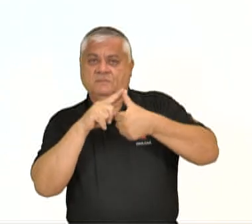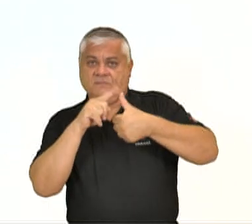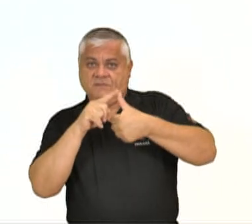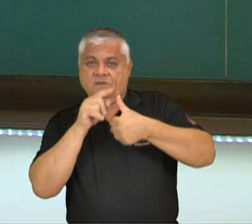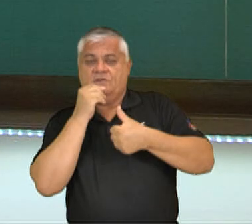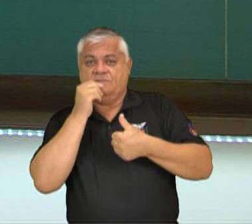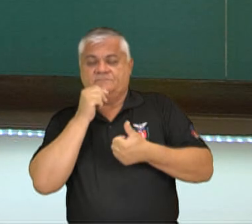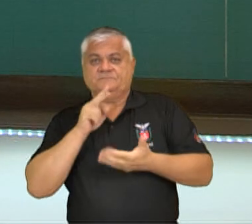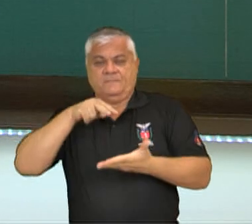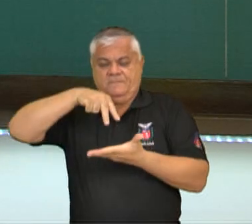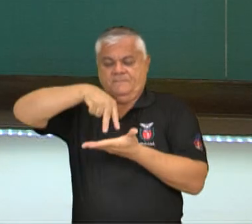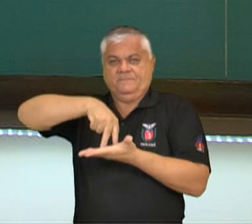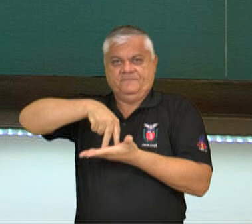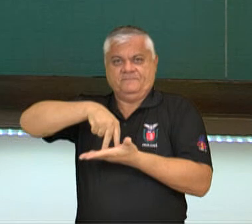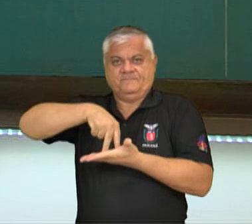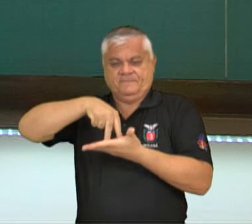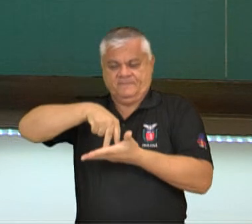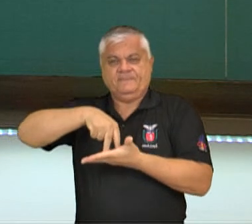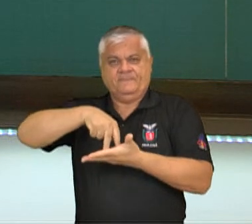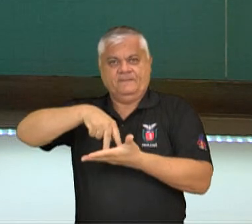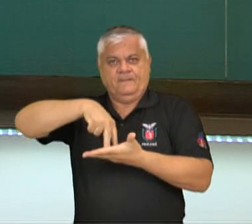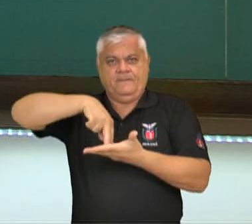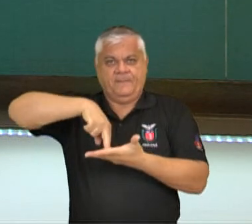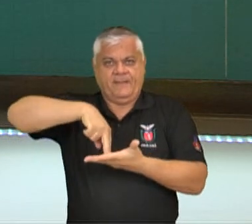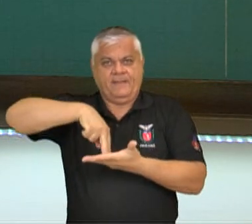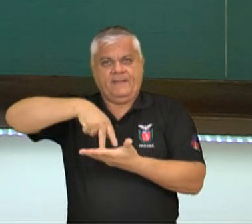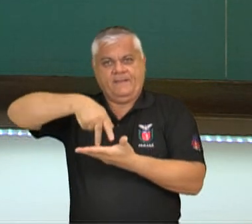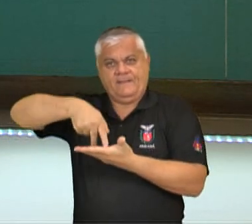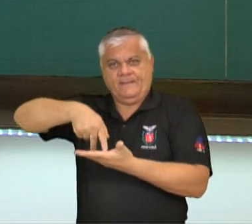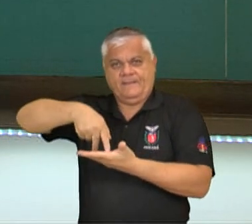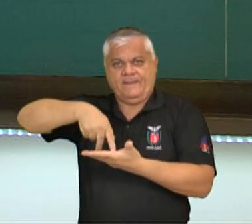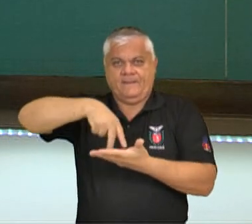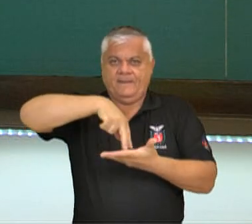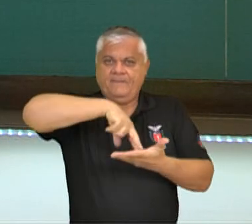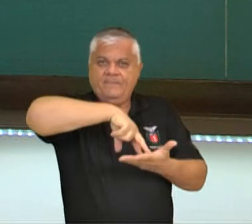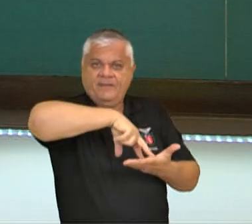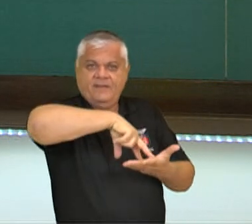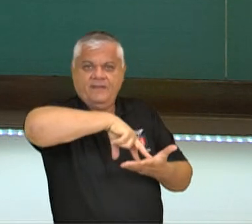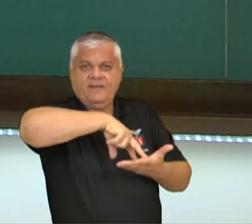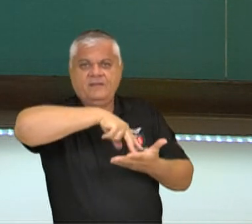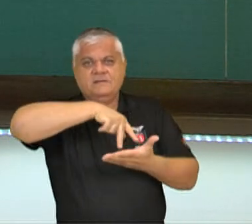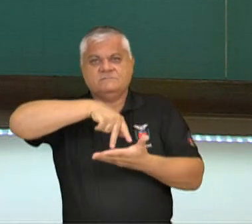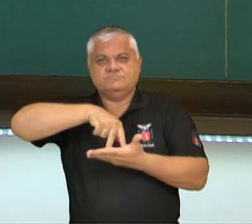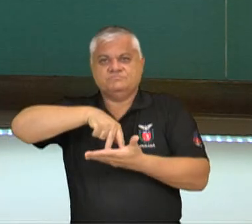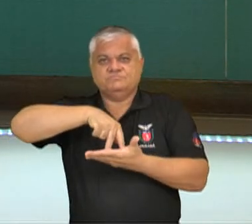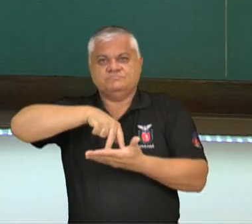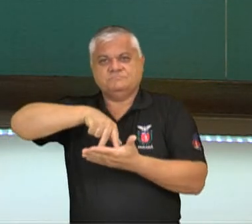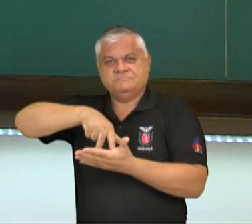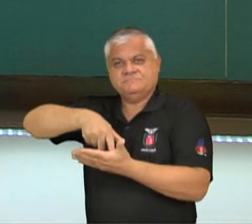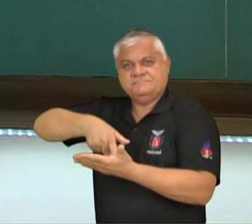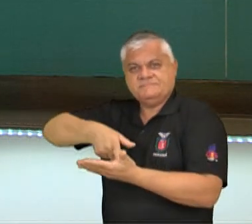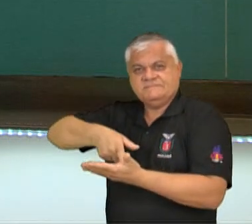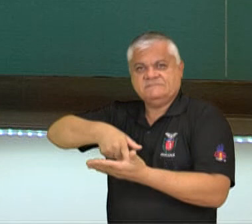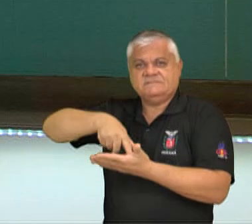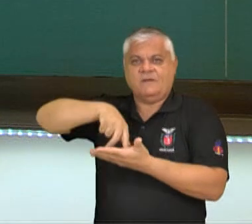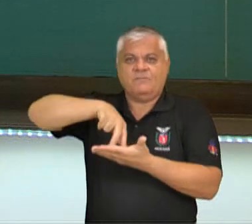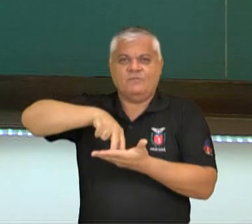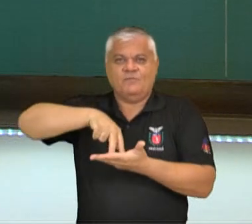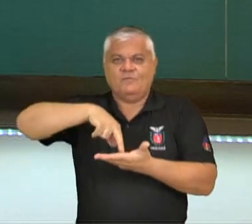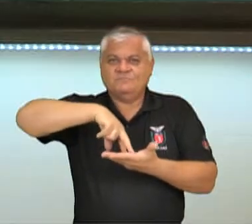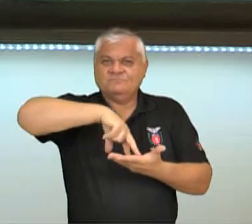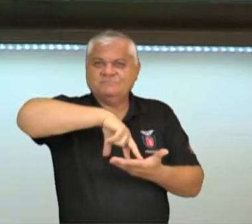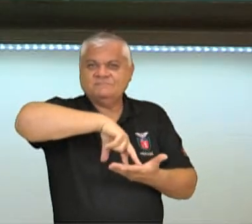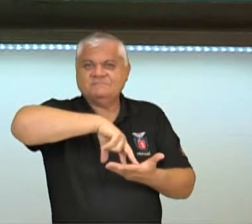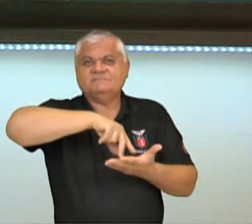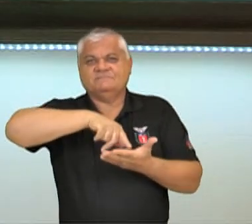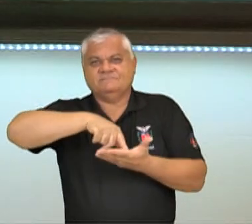movimentos? Base, recuo para a esquerda, volta para a base, recuo para a direita. Então,